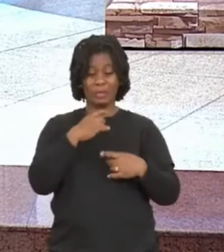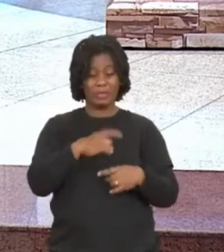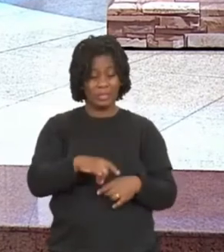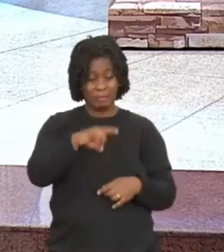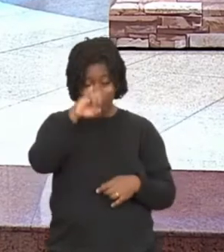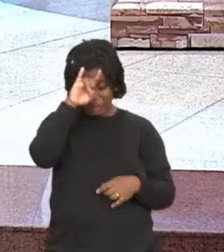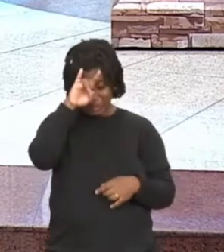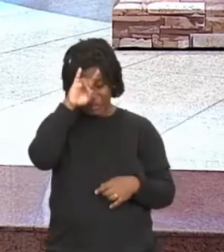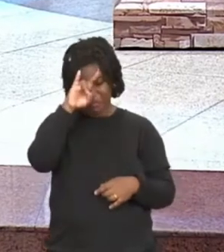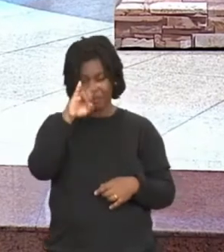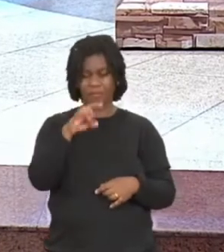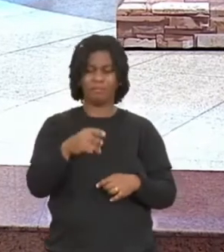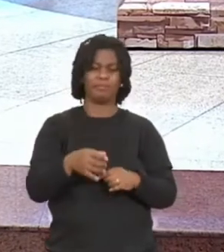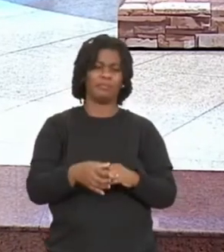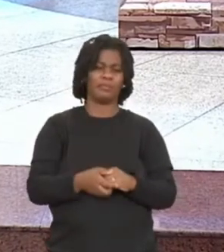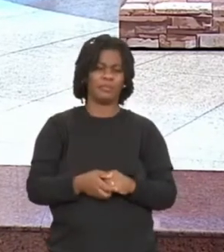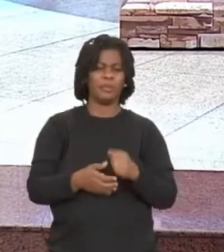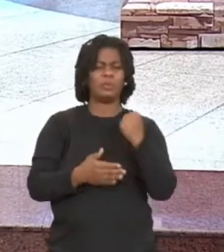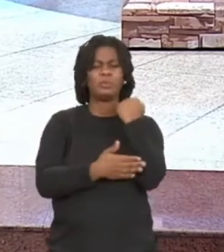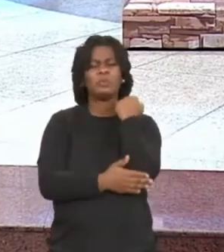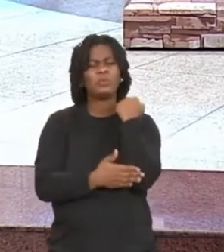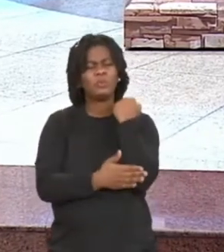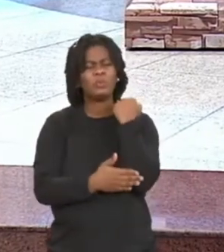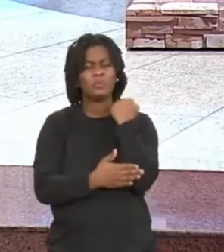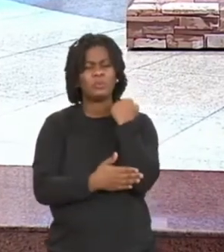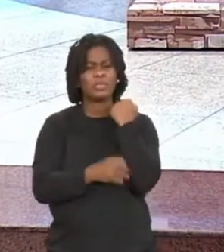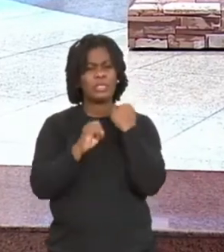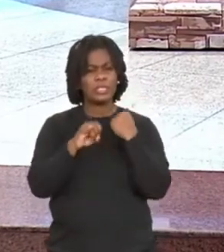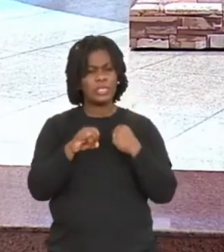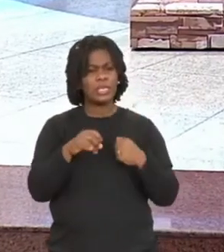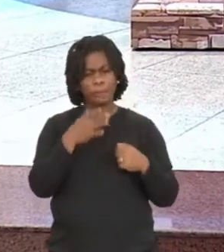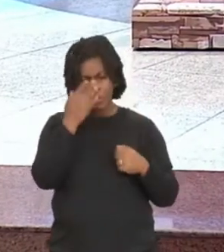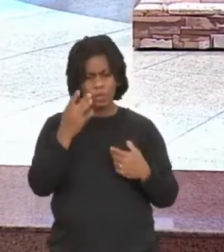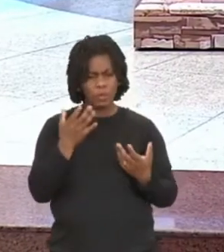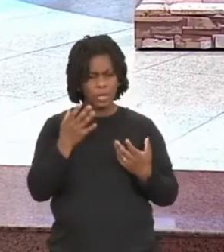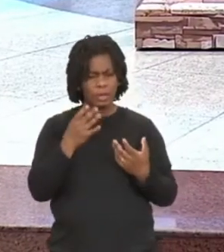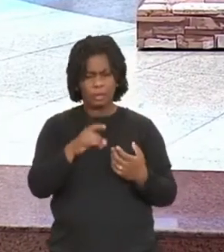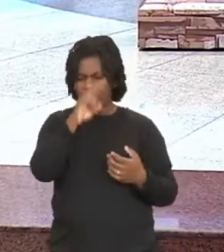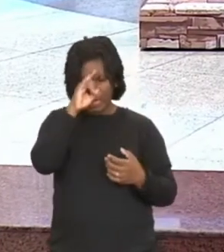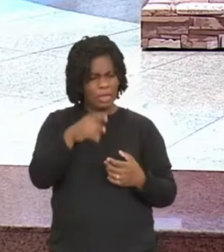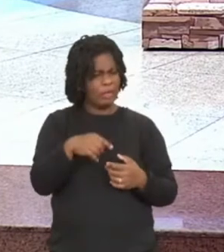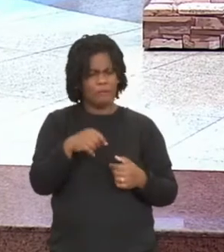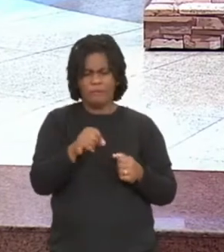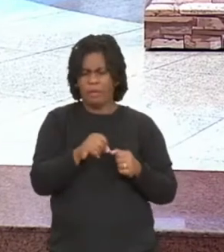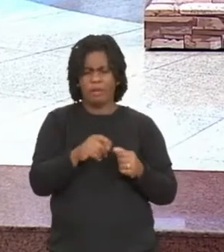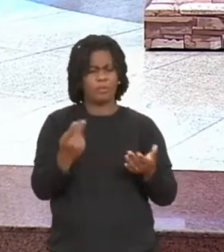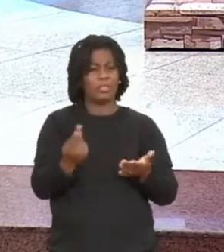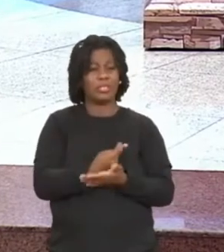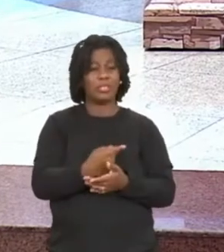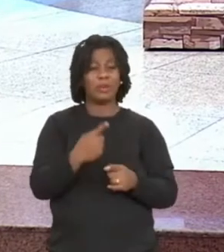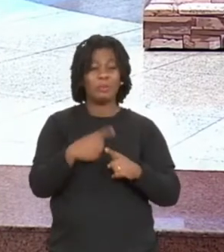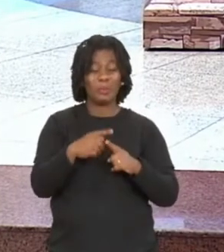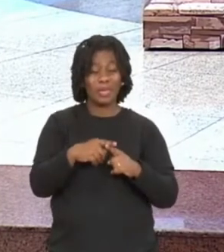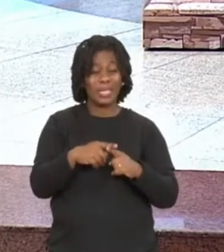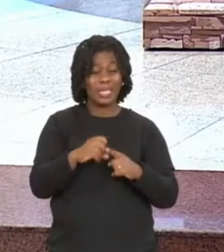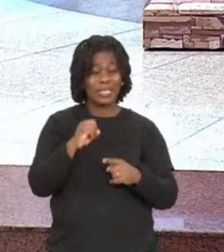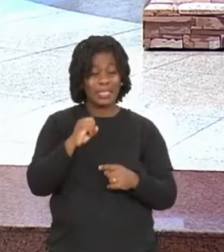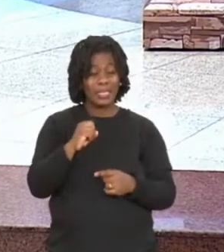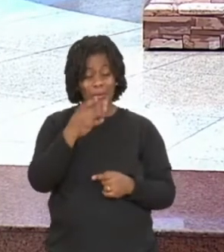traída. Com ciúmes ou sem ciúmes, se quiser te trair, vai te trair. Porque quando a pessoa está mal, ela dá nota em